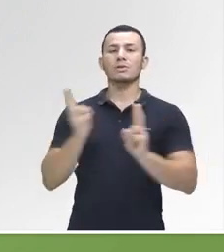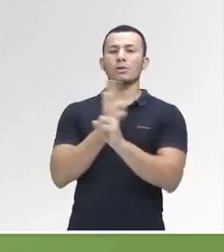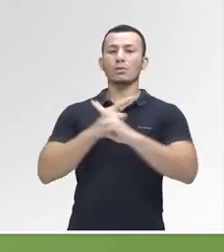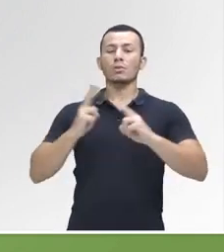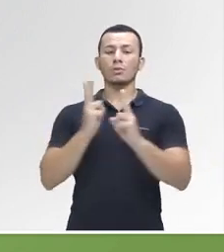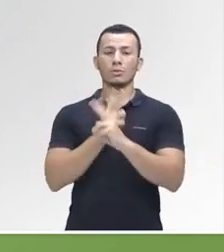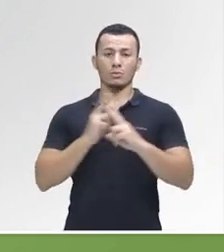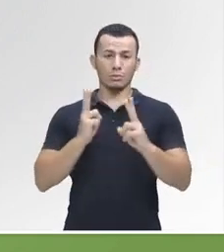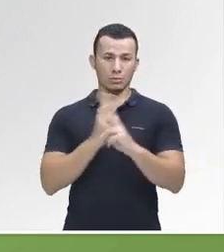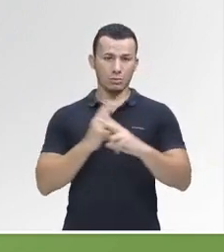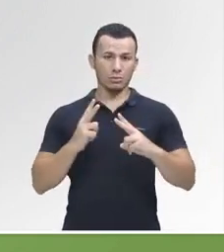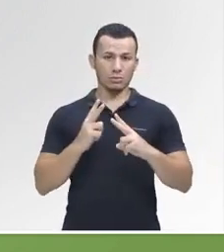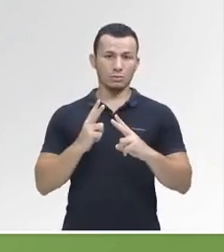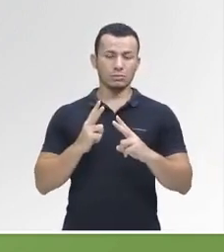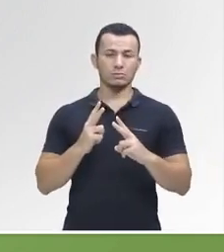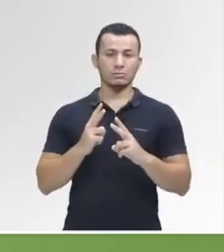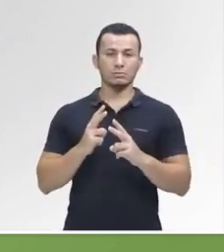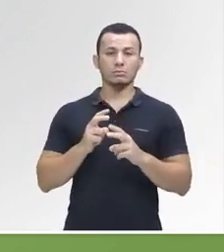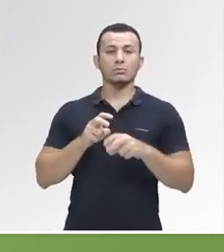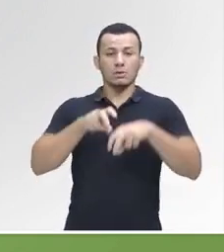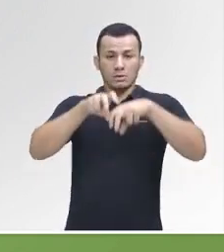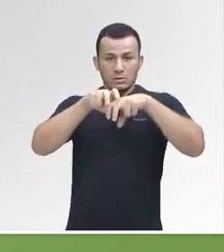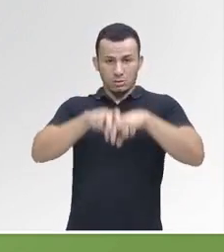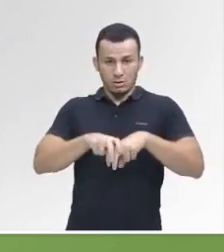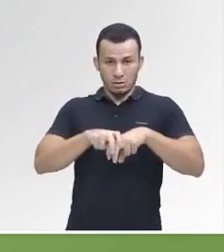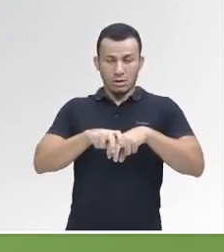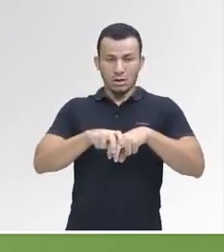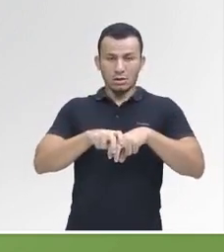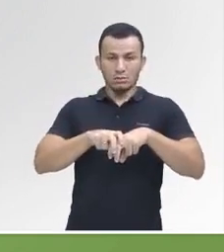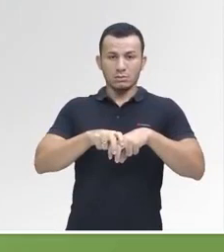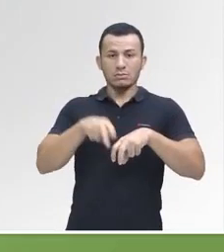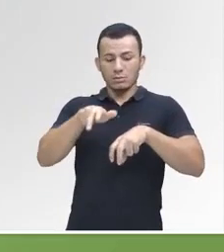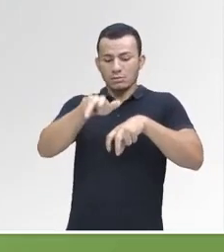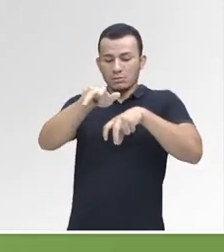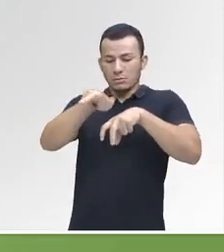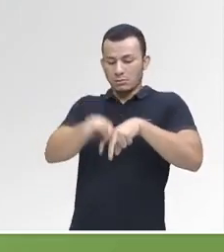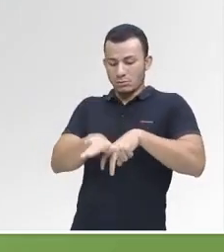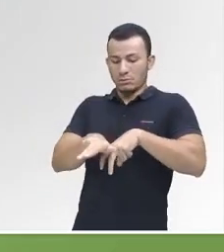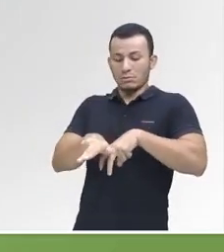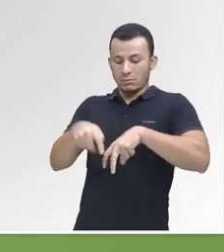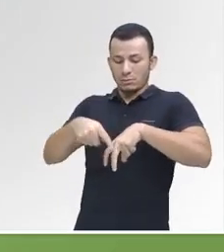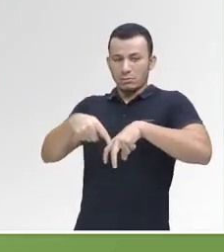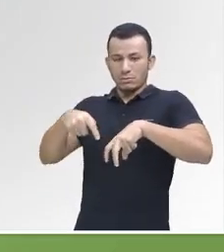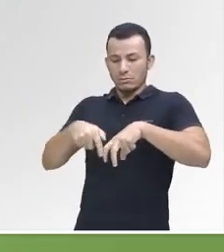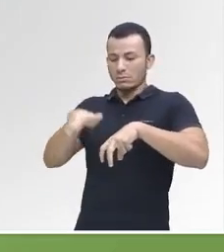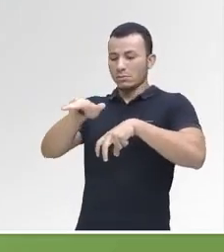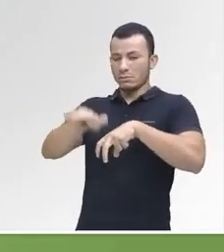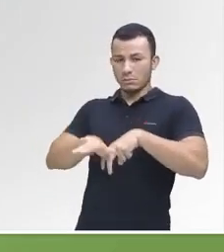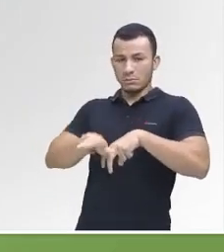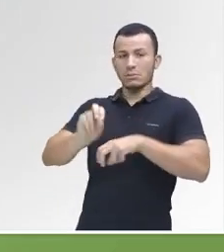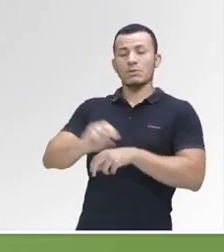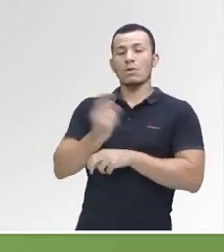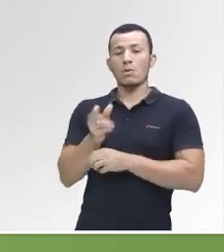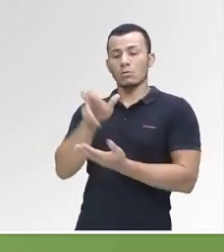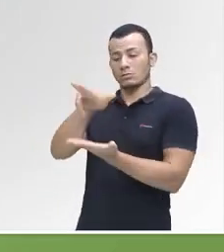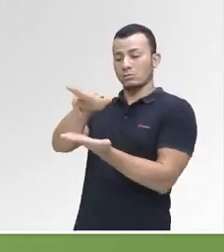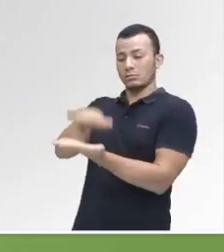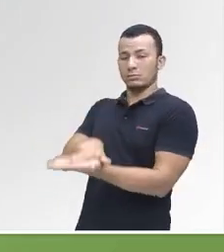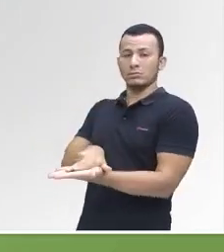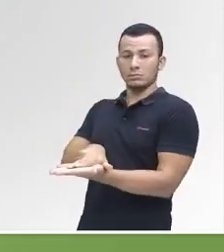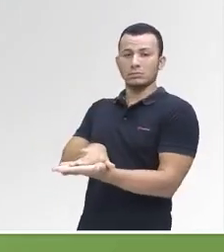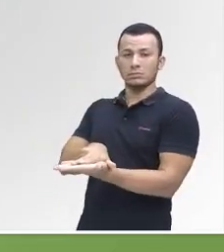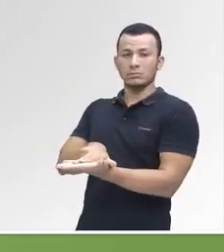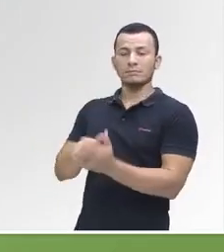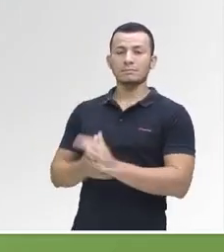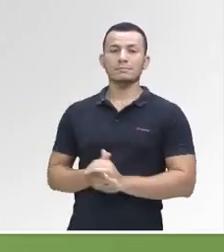arejado, se sentar e colocar a cabeça entre os joelhos e então se deitar. Então, em